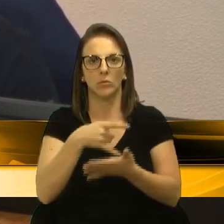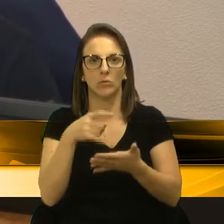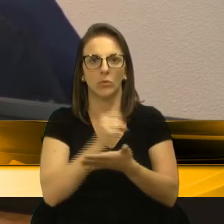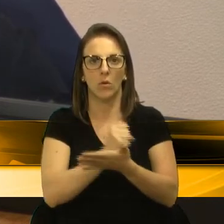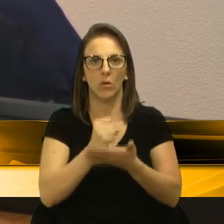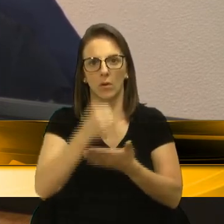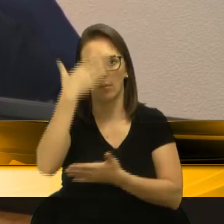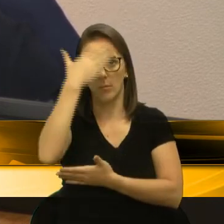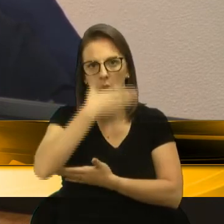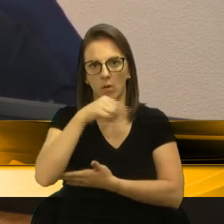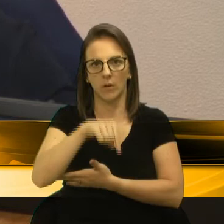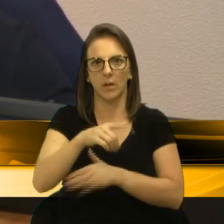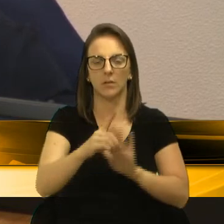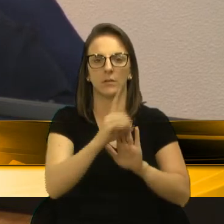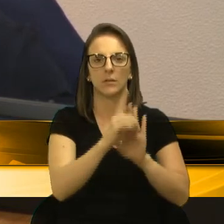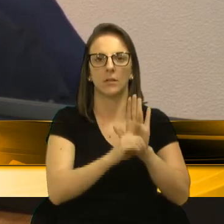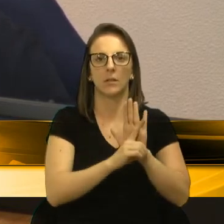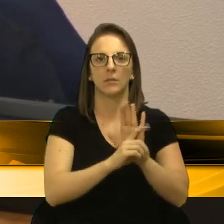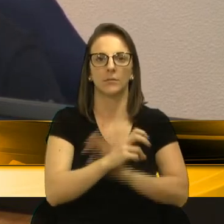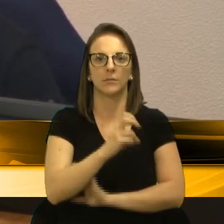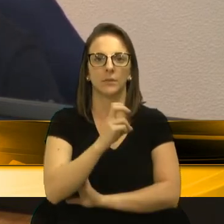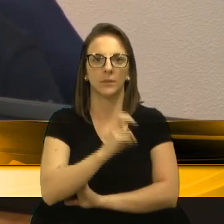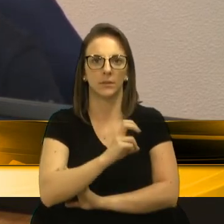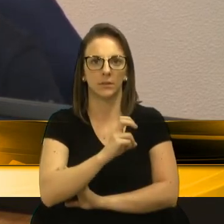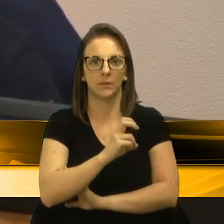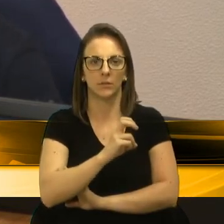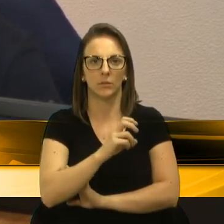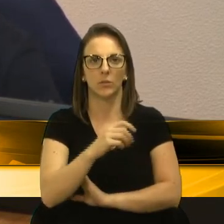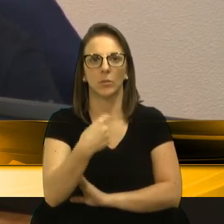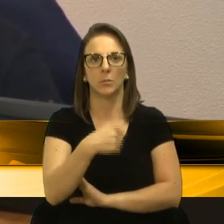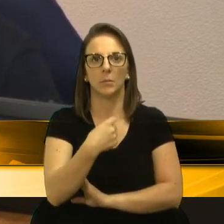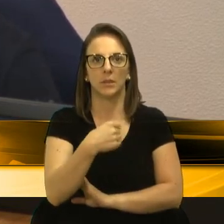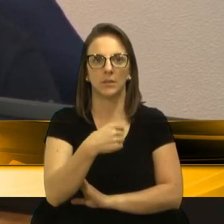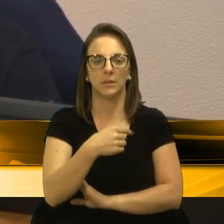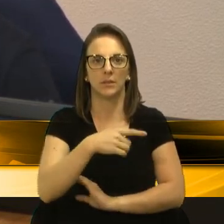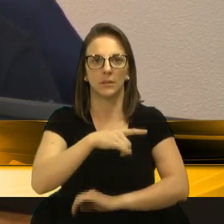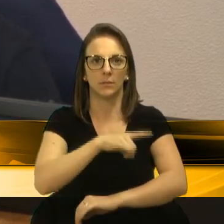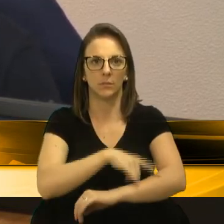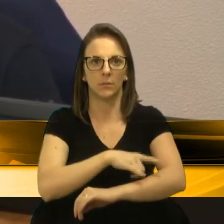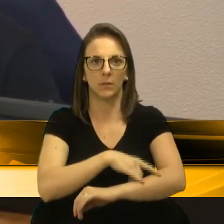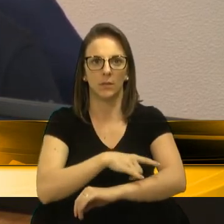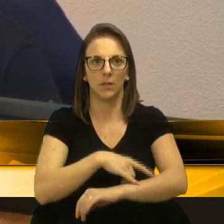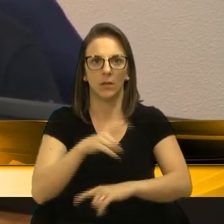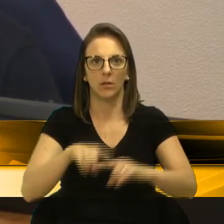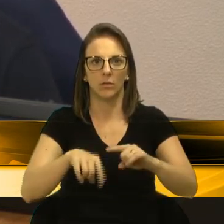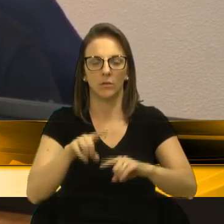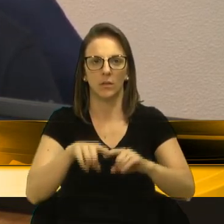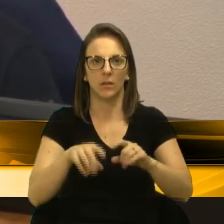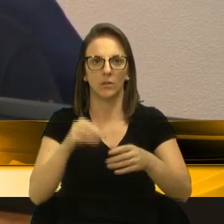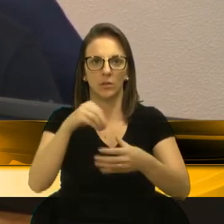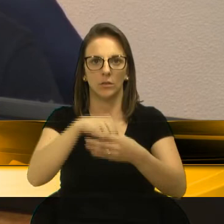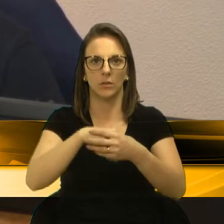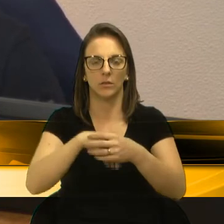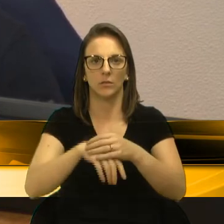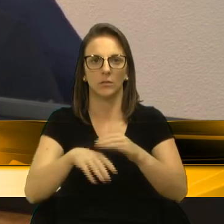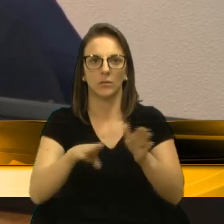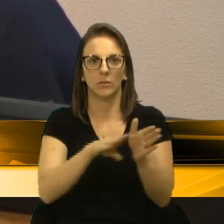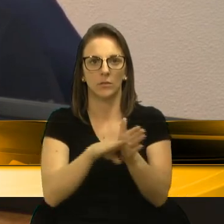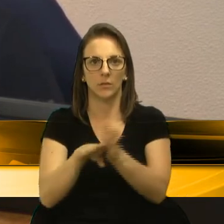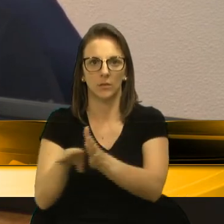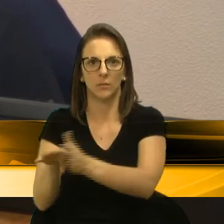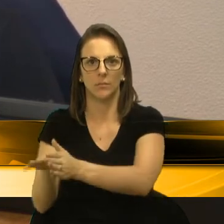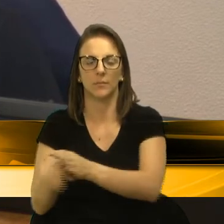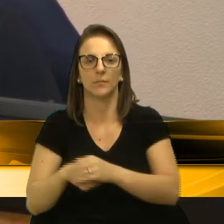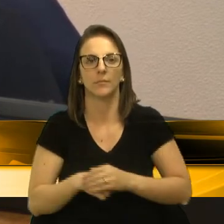deste decreto. 5. Existência de instalação sanitária para atividade de estacionamento. Seção 6. Da atividade de estacionamento de veículos em